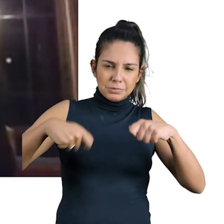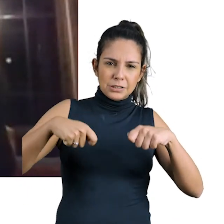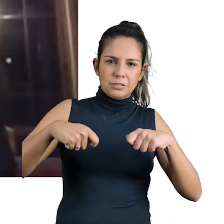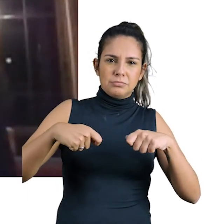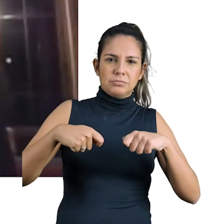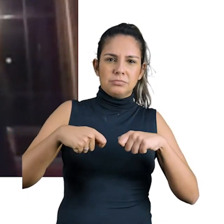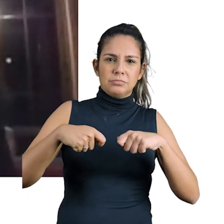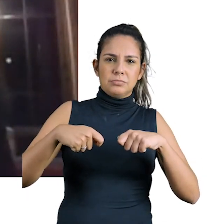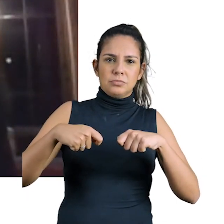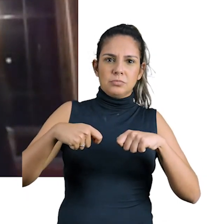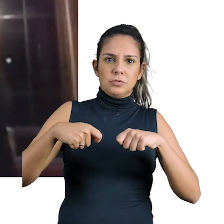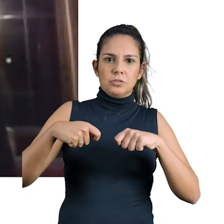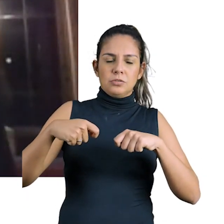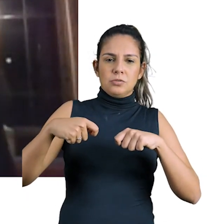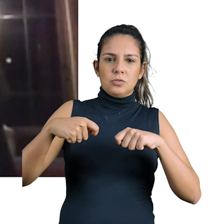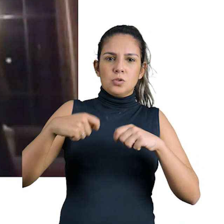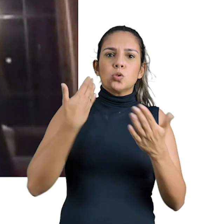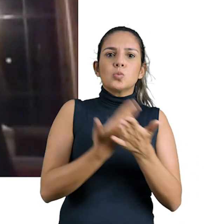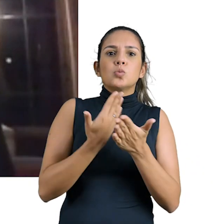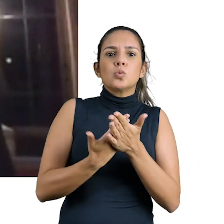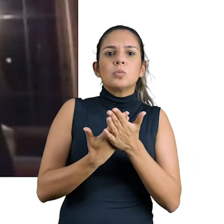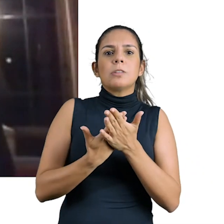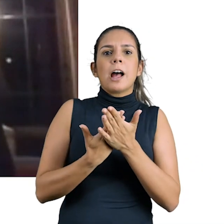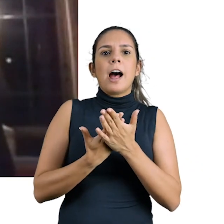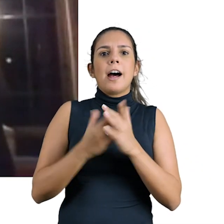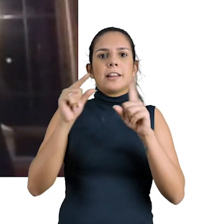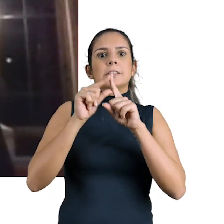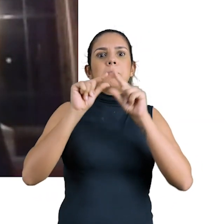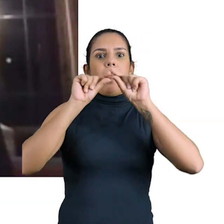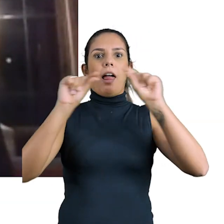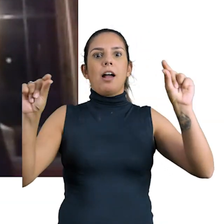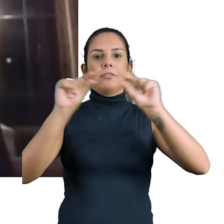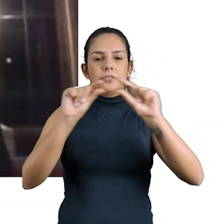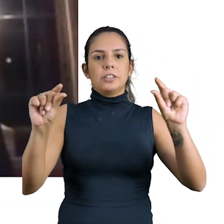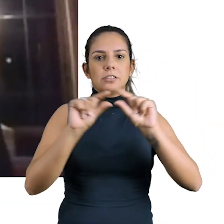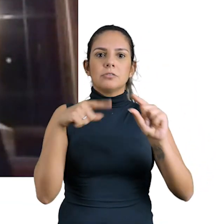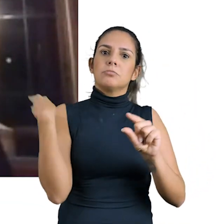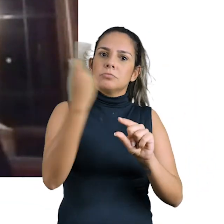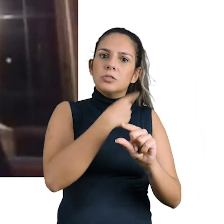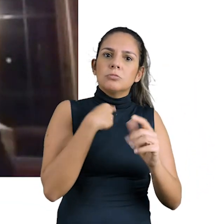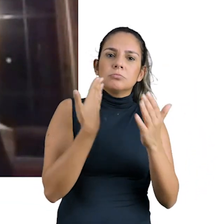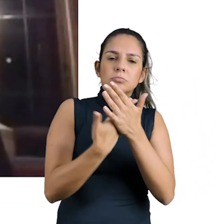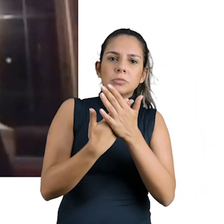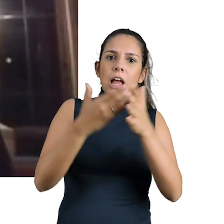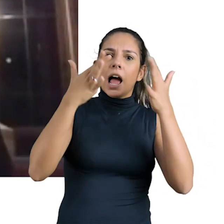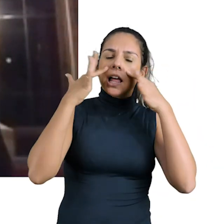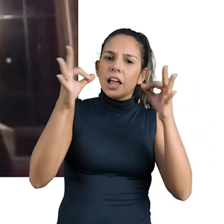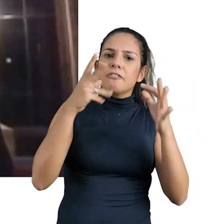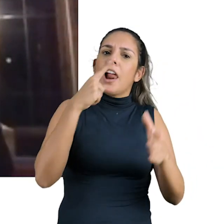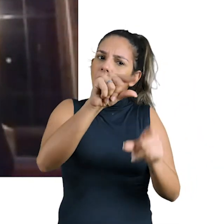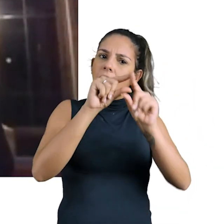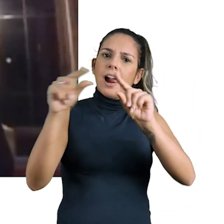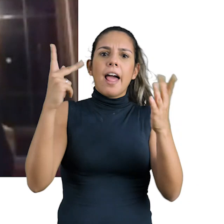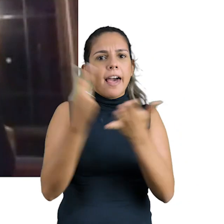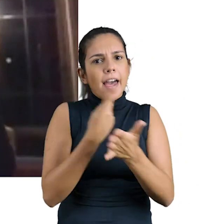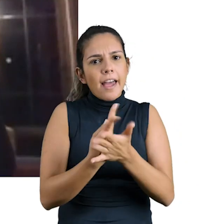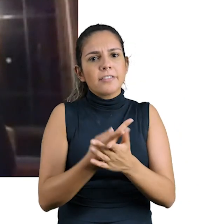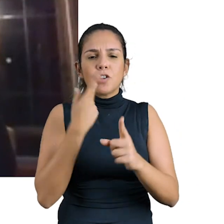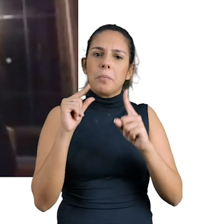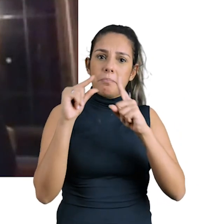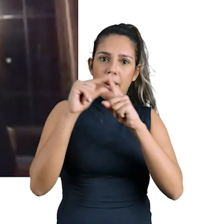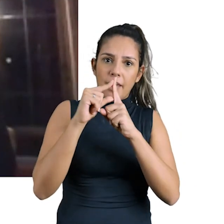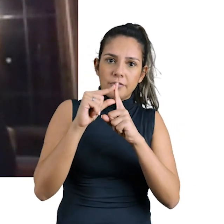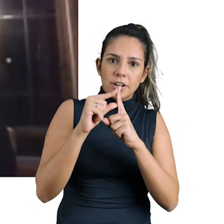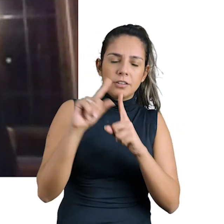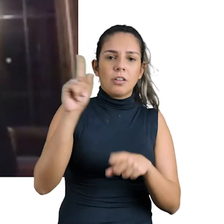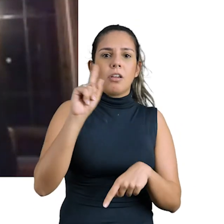preciso politizar os termos, né? É muito necessário que a gente chame a atenção, né? Porque as palavras,